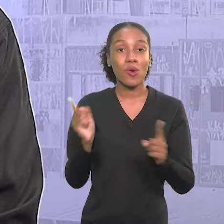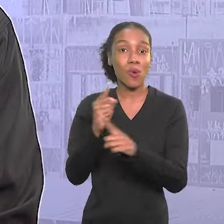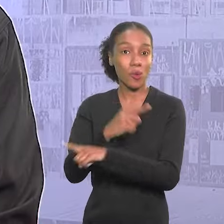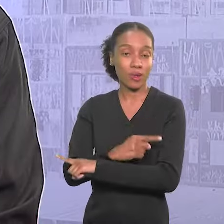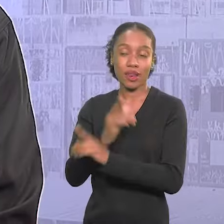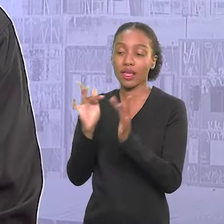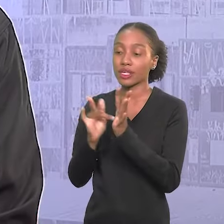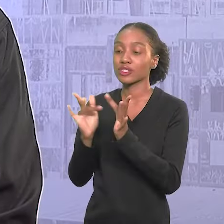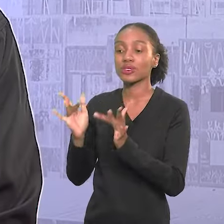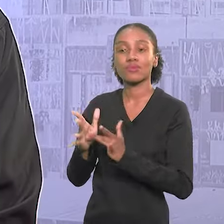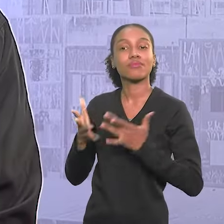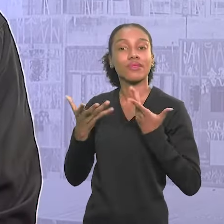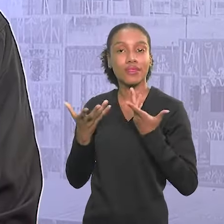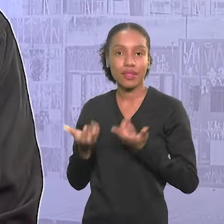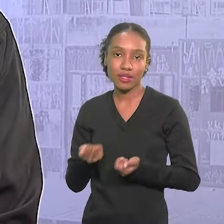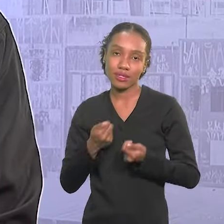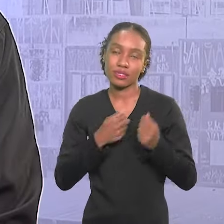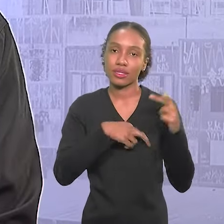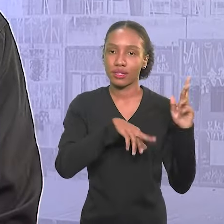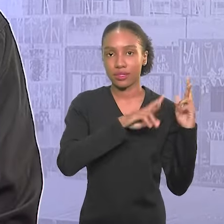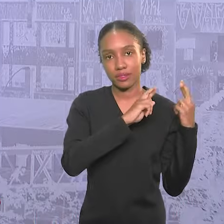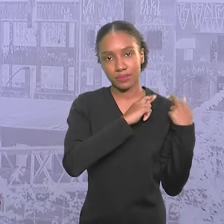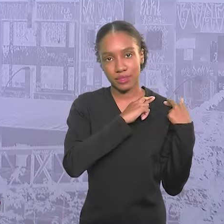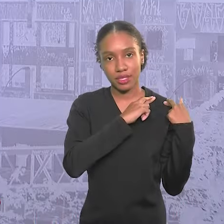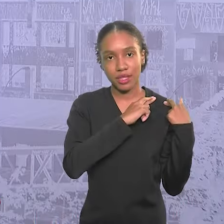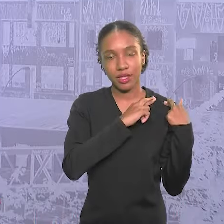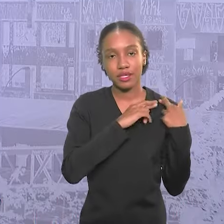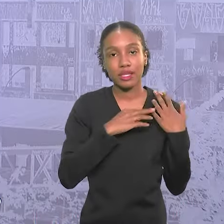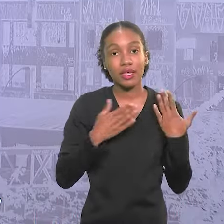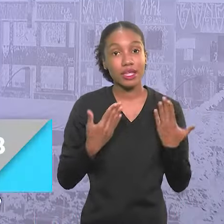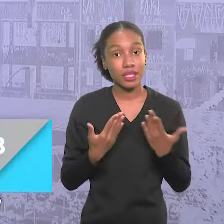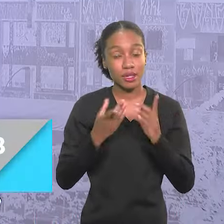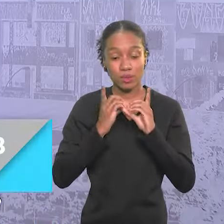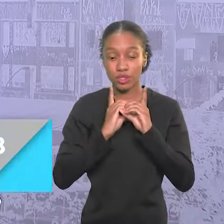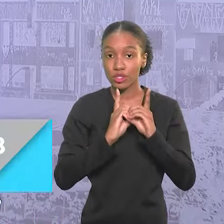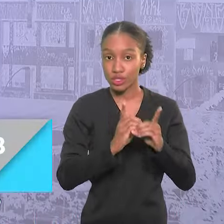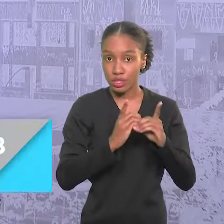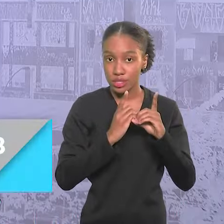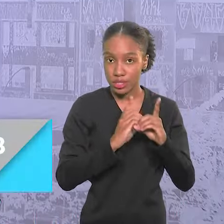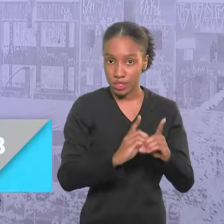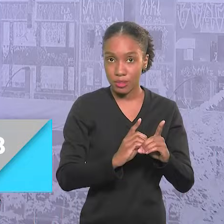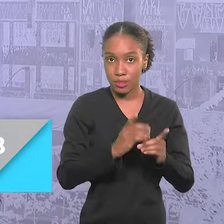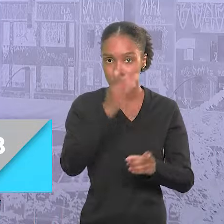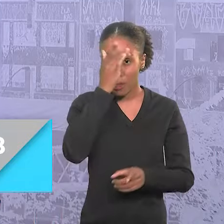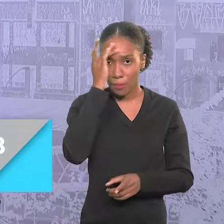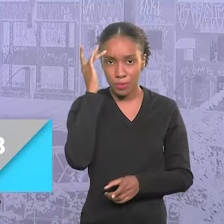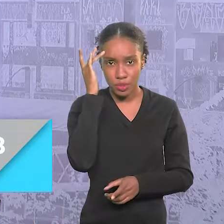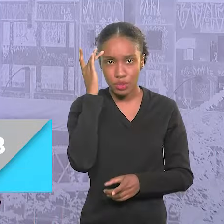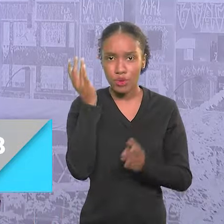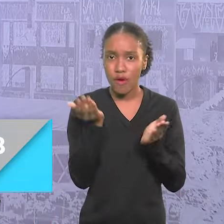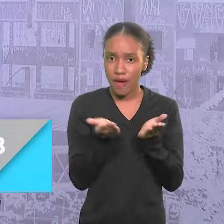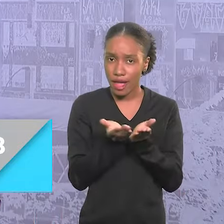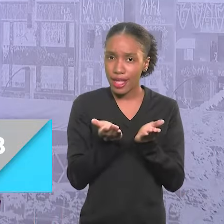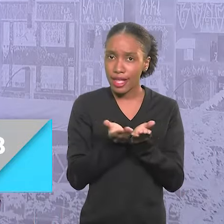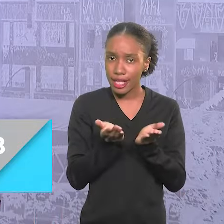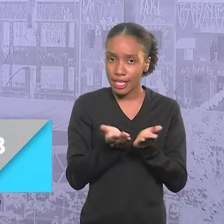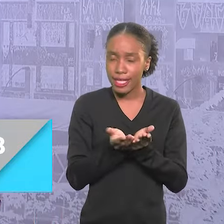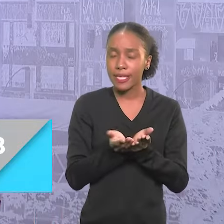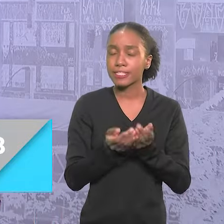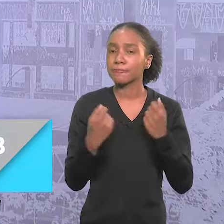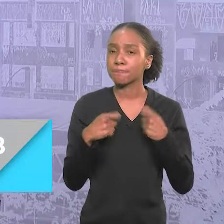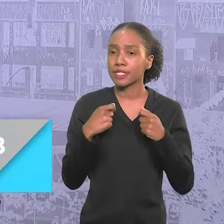Jesus as a responsabilidade Então os seus discípulos que devem segui-lo